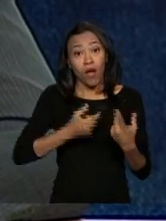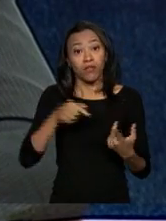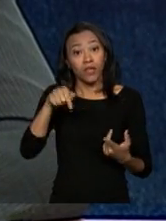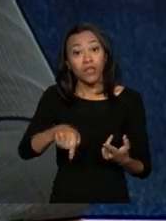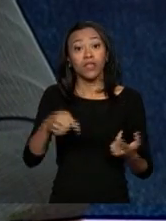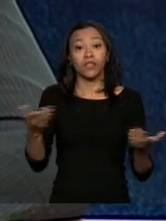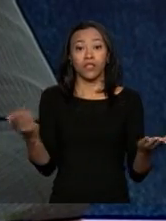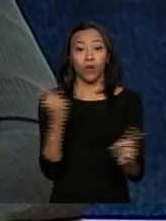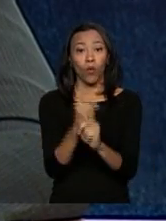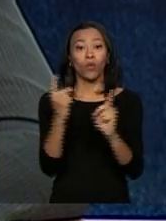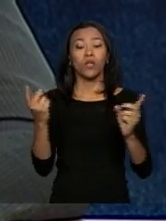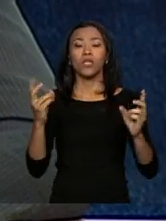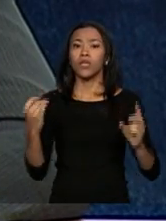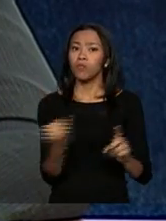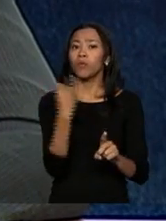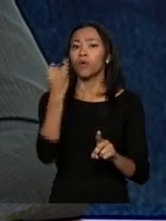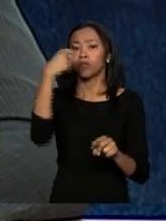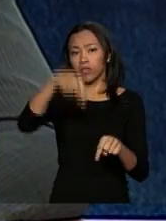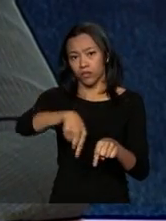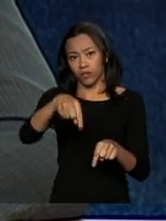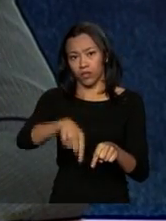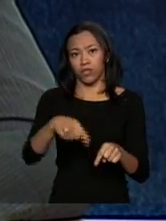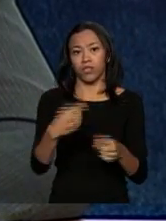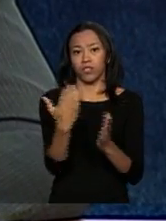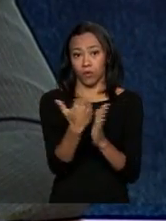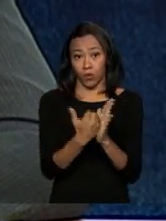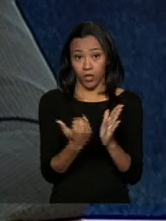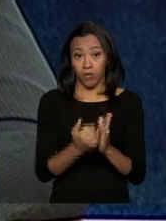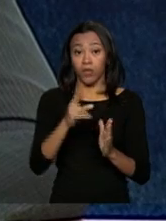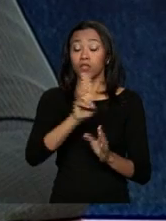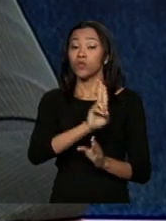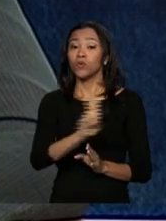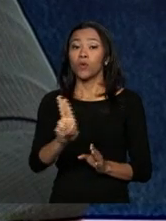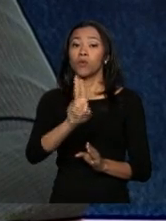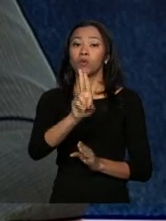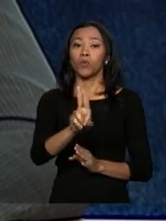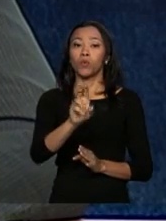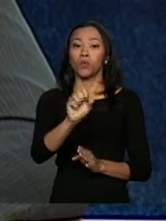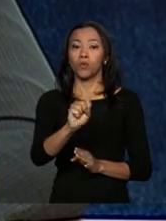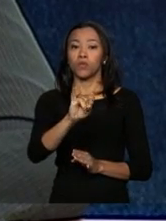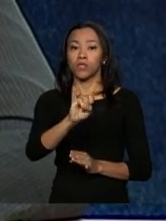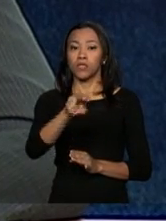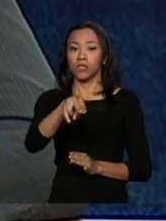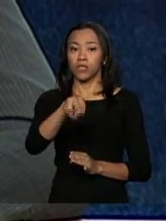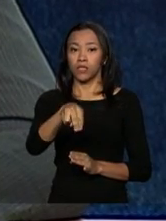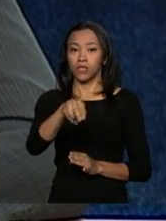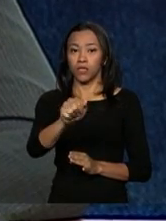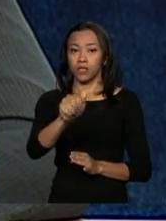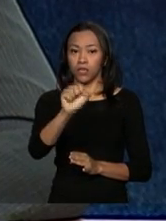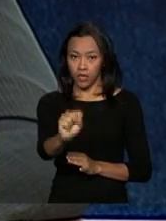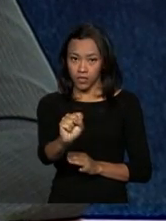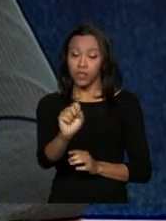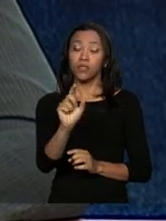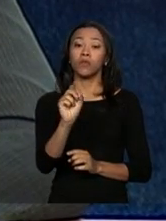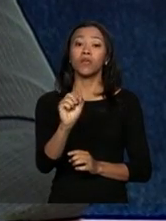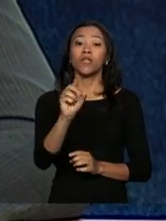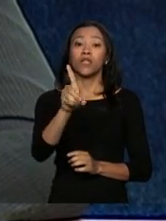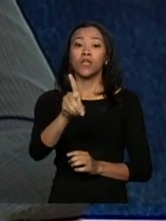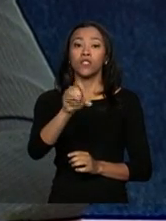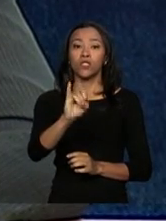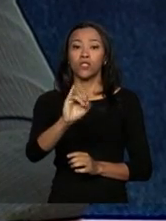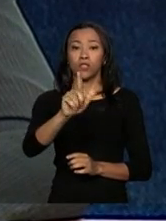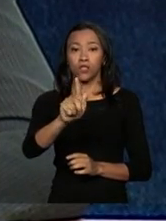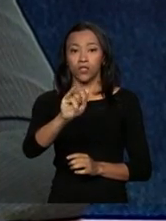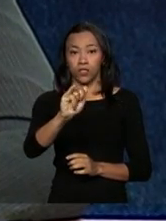eventos do inp desse programa Usina digitais né Eh são ambos iniciativas de